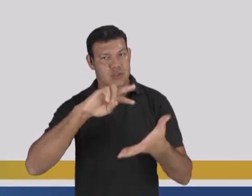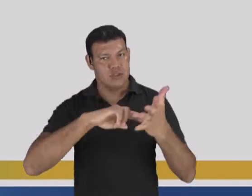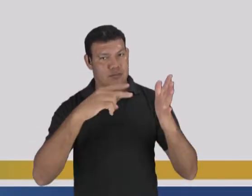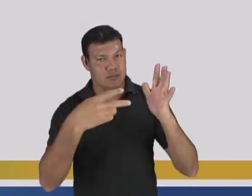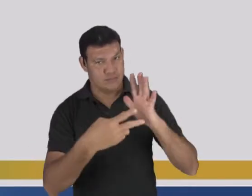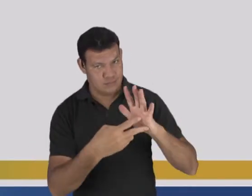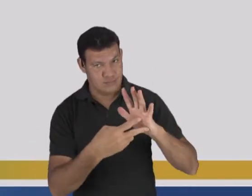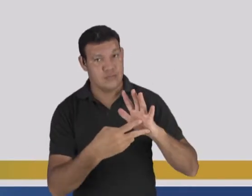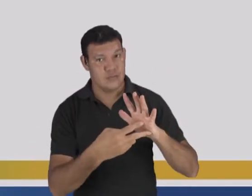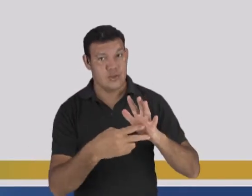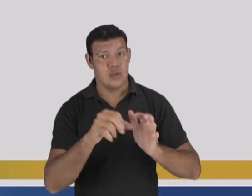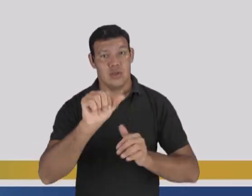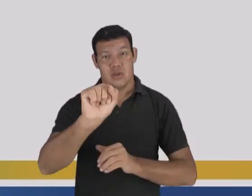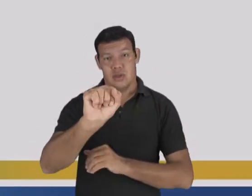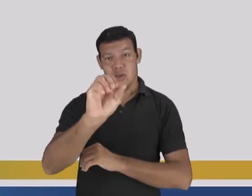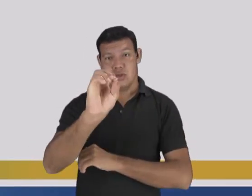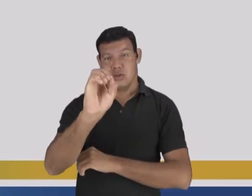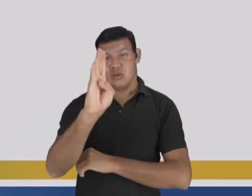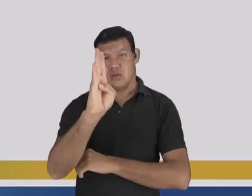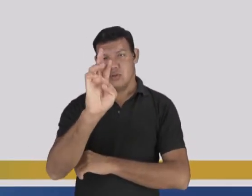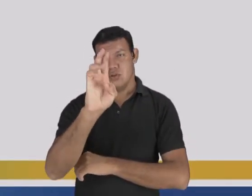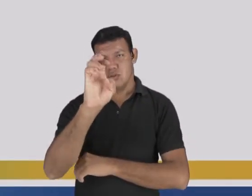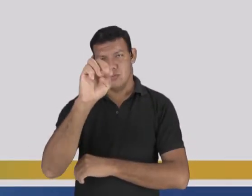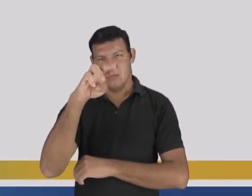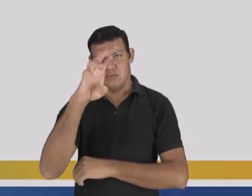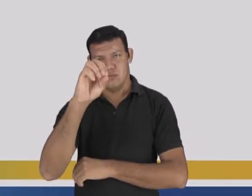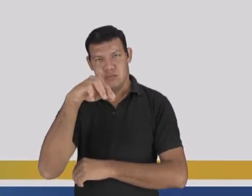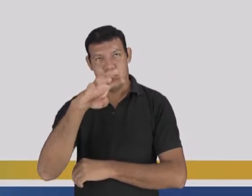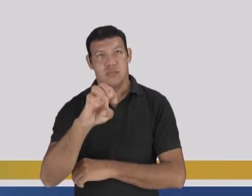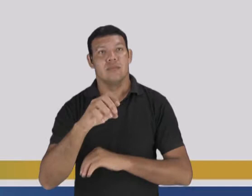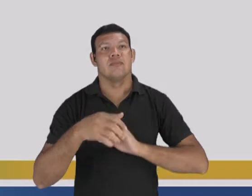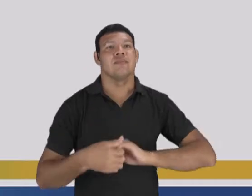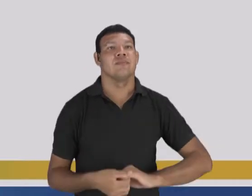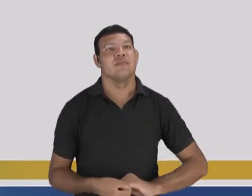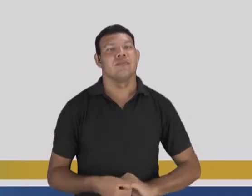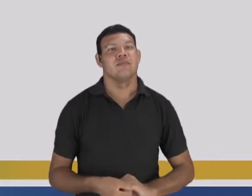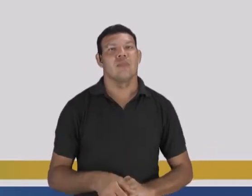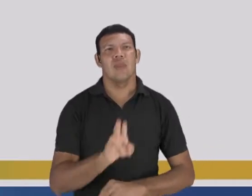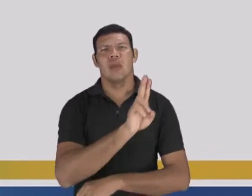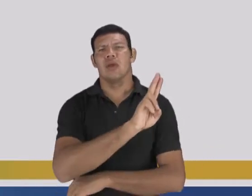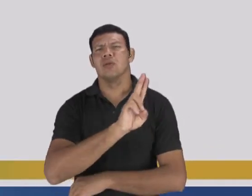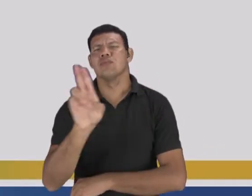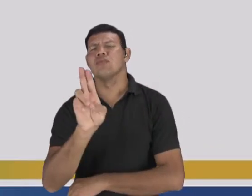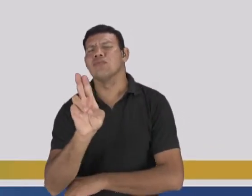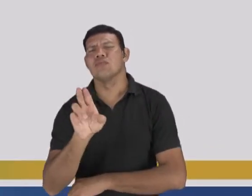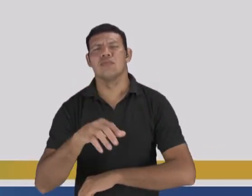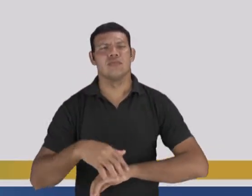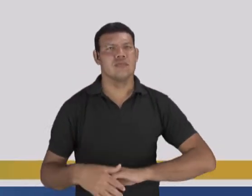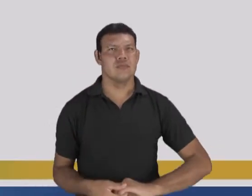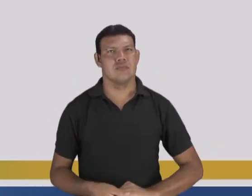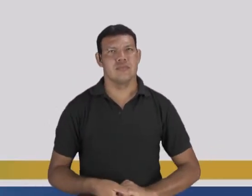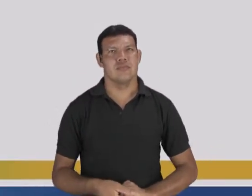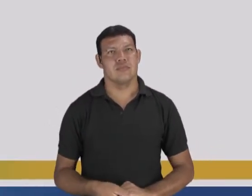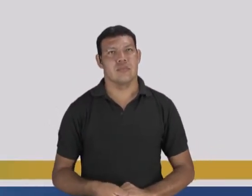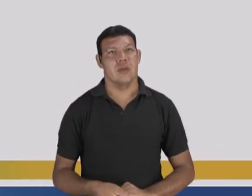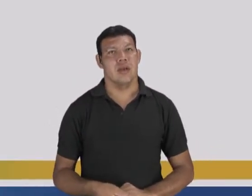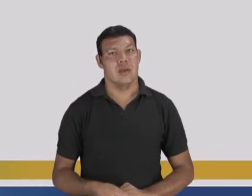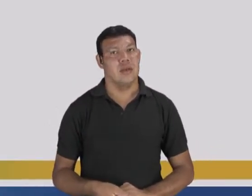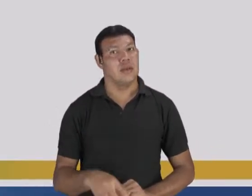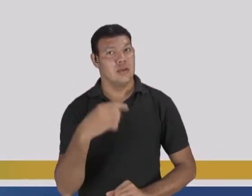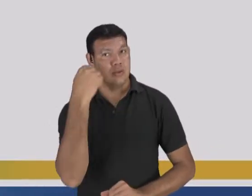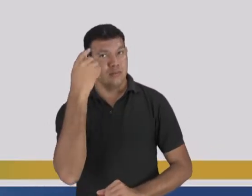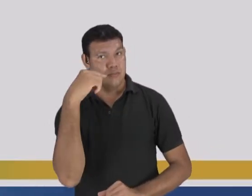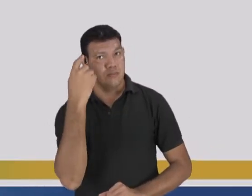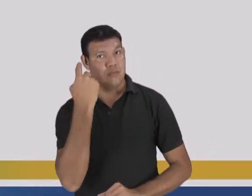Então, seu nome, como eu uso? Para perguntar, como te llamas? Isso na maneira